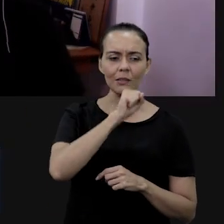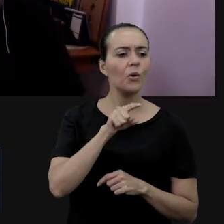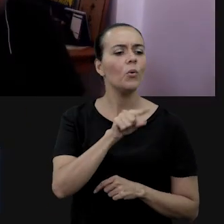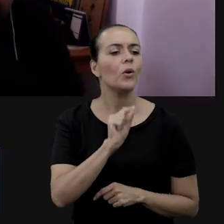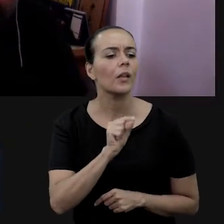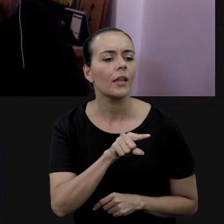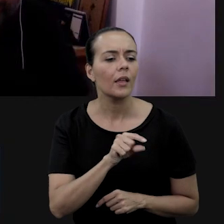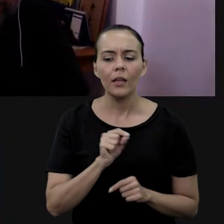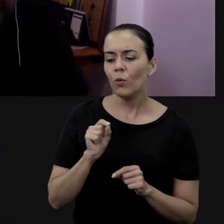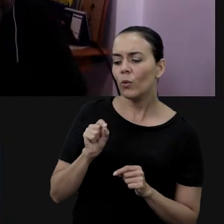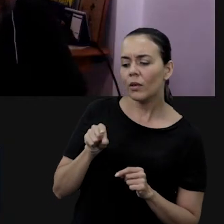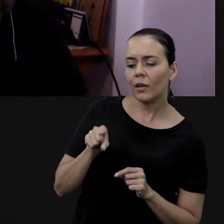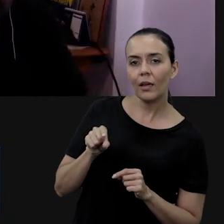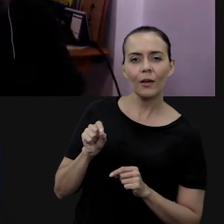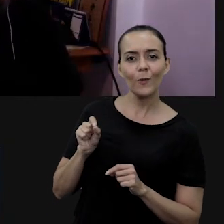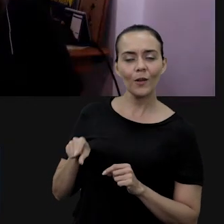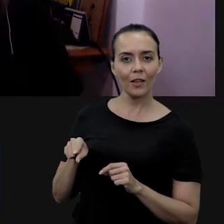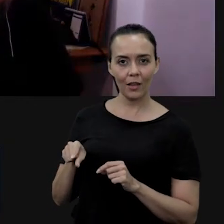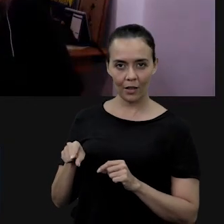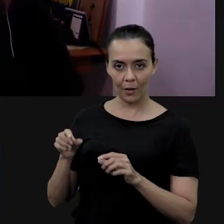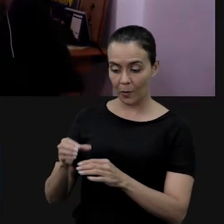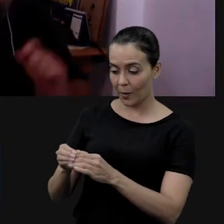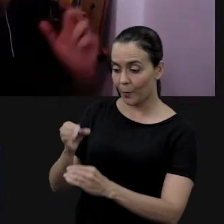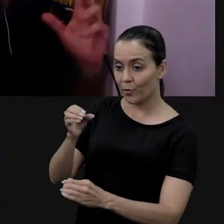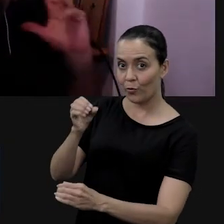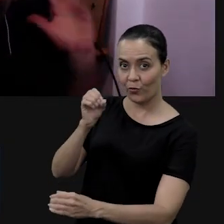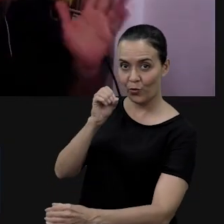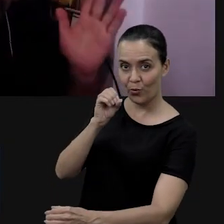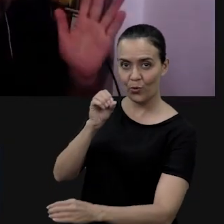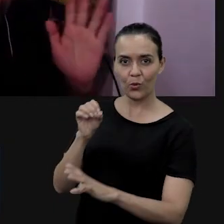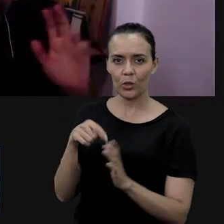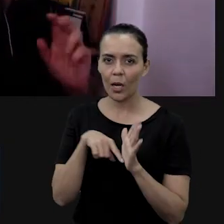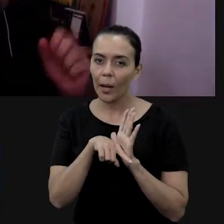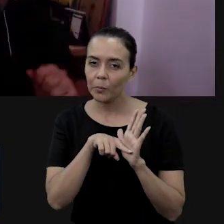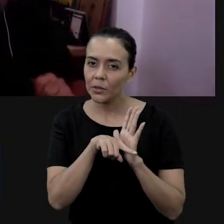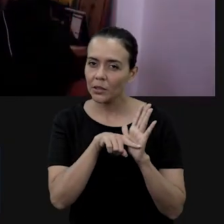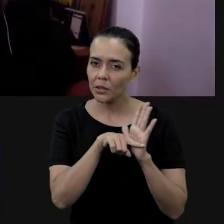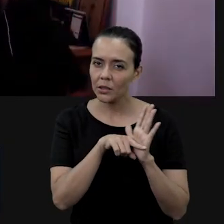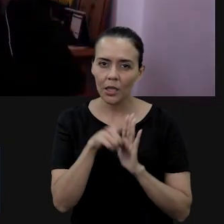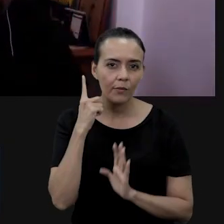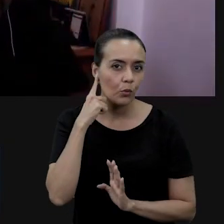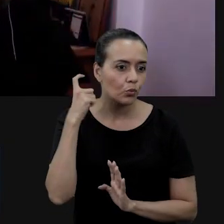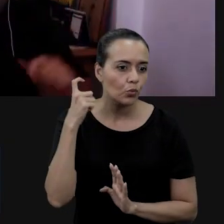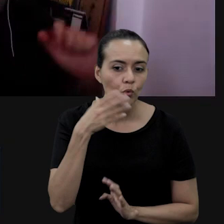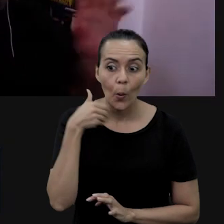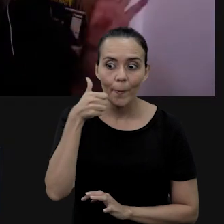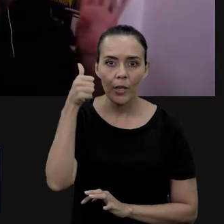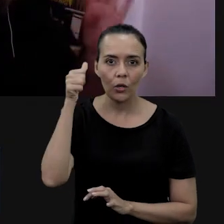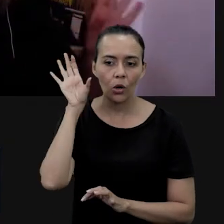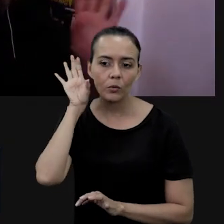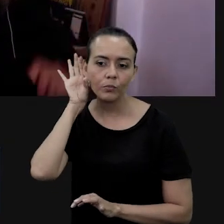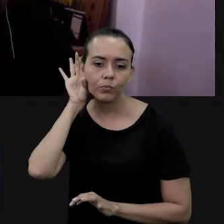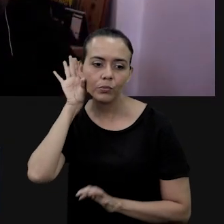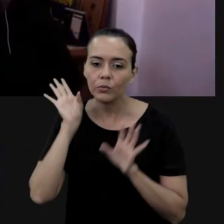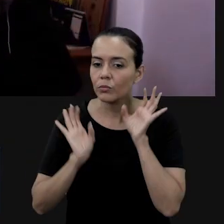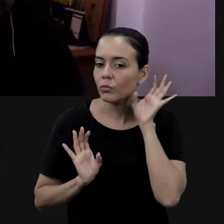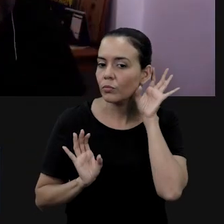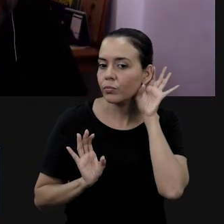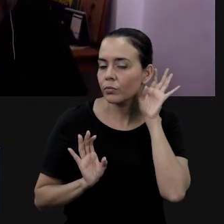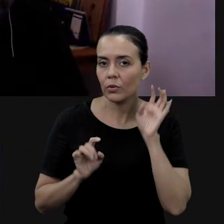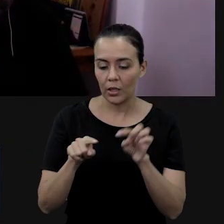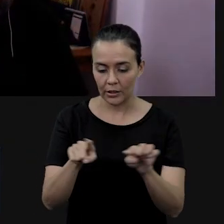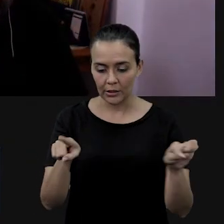Ah, isso aqui, o que que é isso? Ah, o que você está fazendo? Posicionar o microfone, ficar pesquisando o melhor som, né? Entender o som